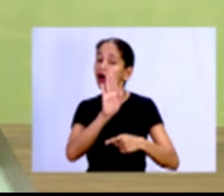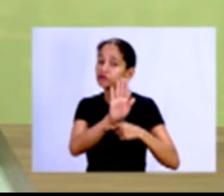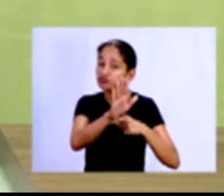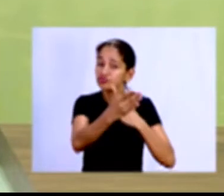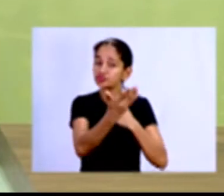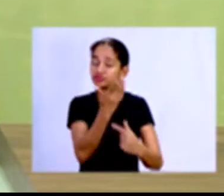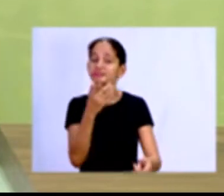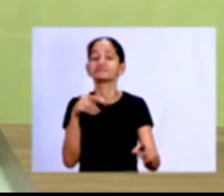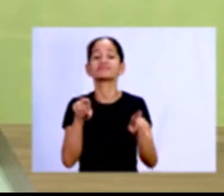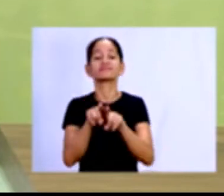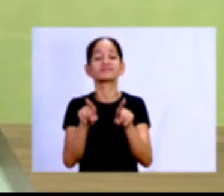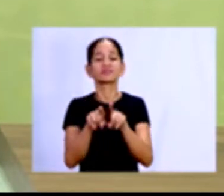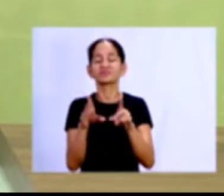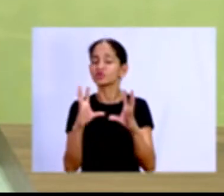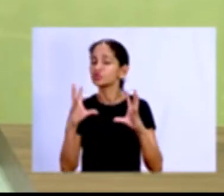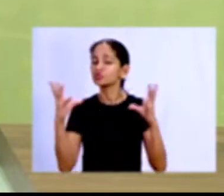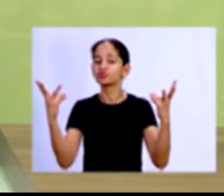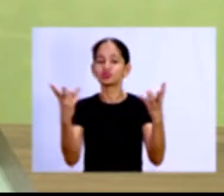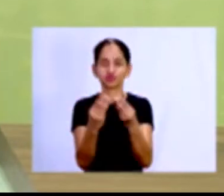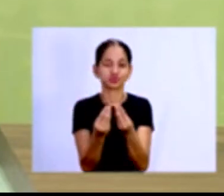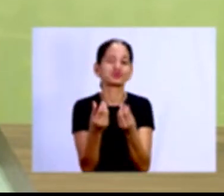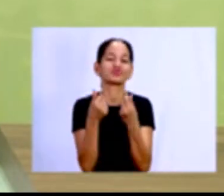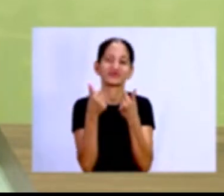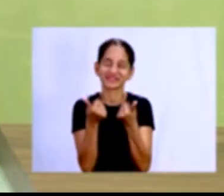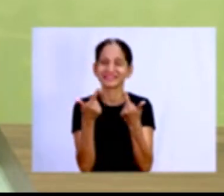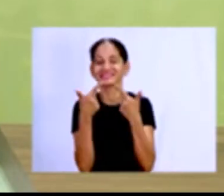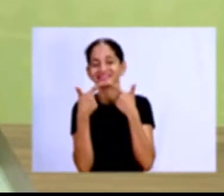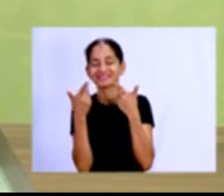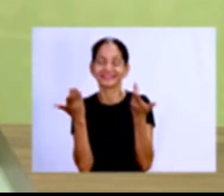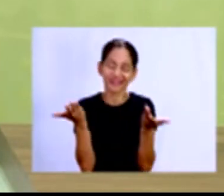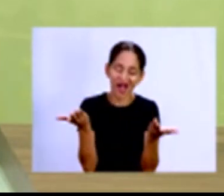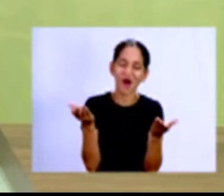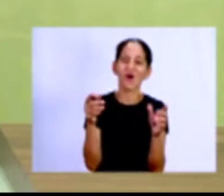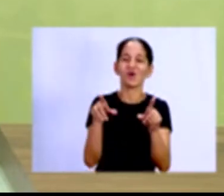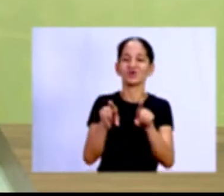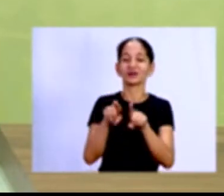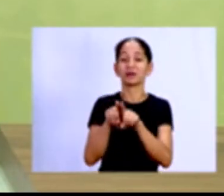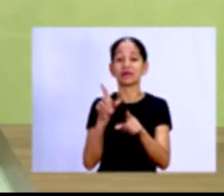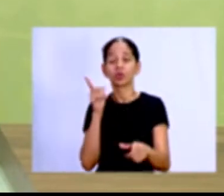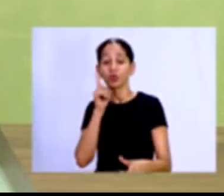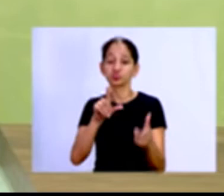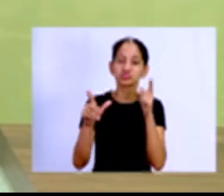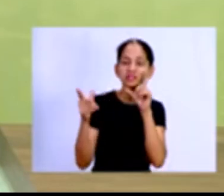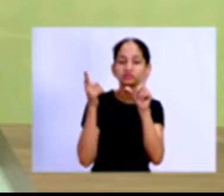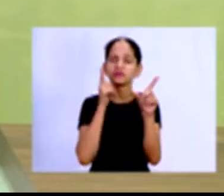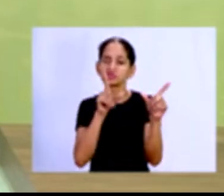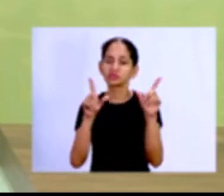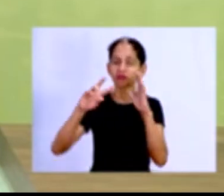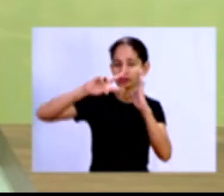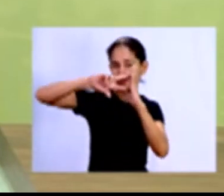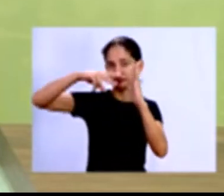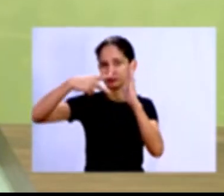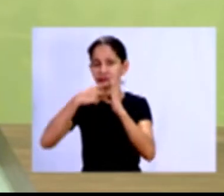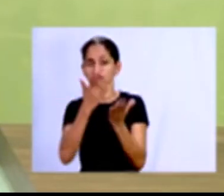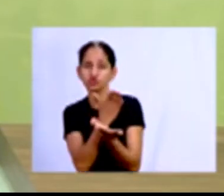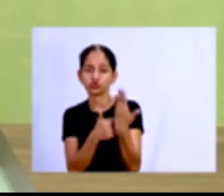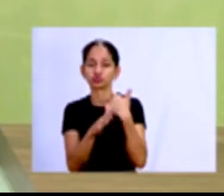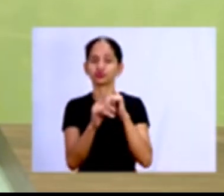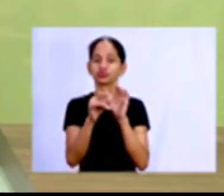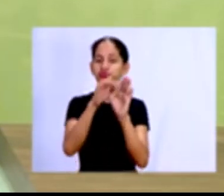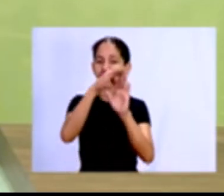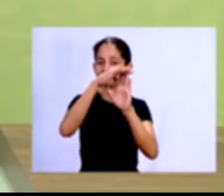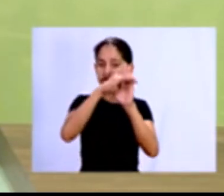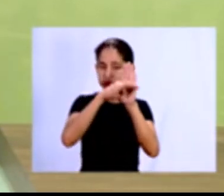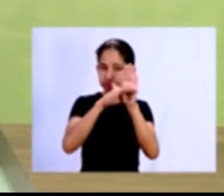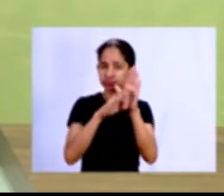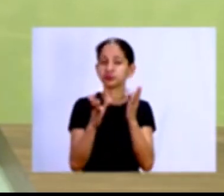colaborativo, tudo mais terminado em tivo. Ou seja, se você conseguir, né, juntar o significado de todas as palavras durante o